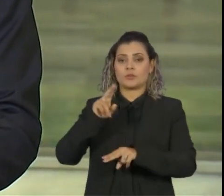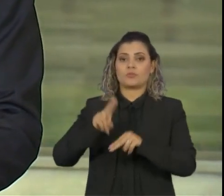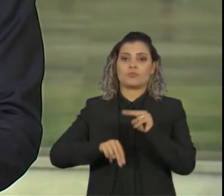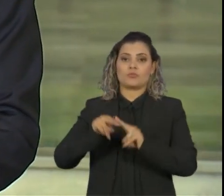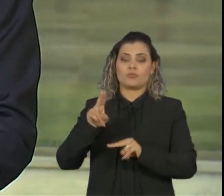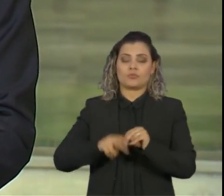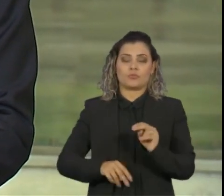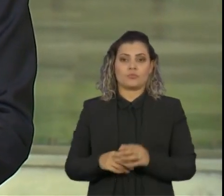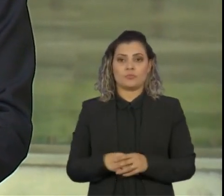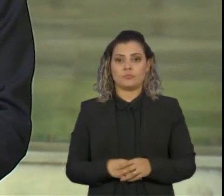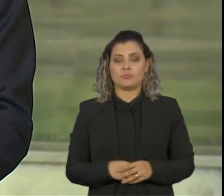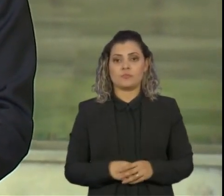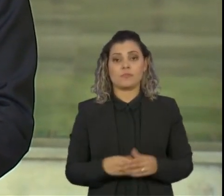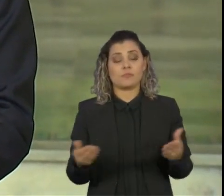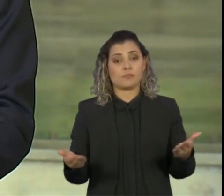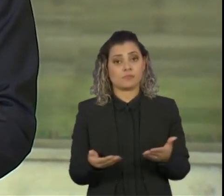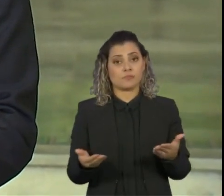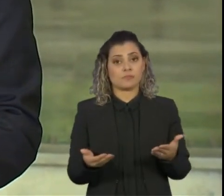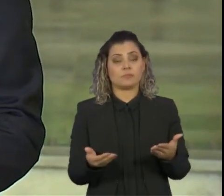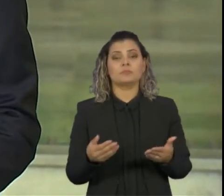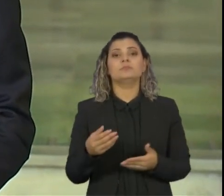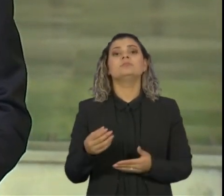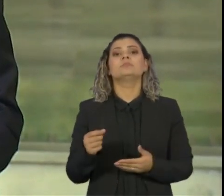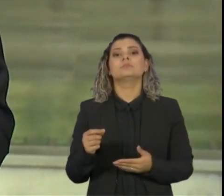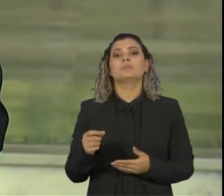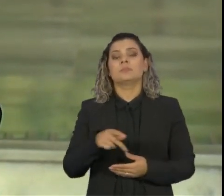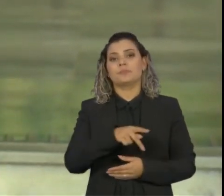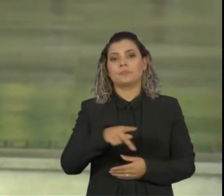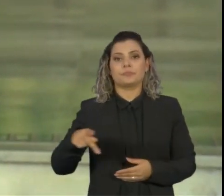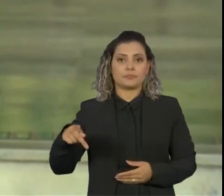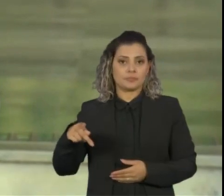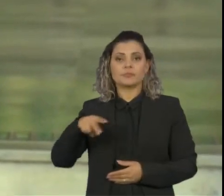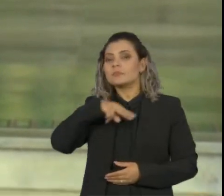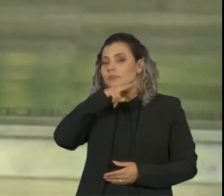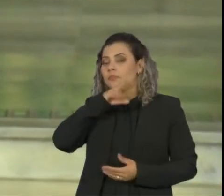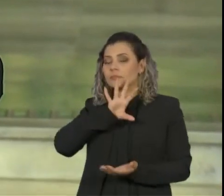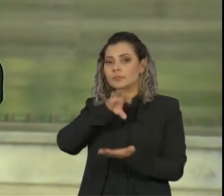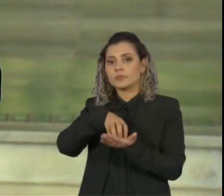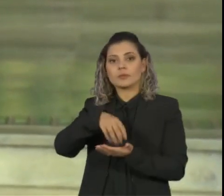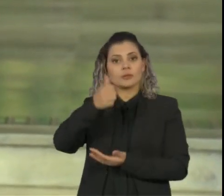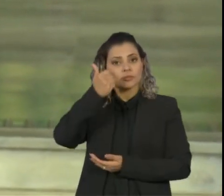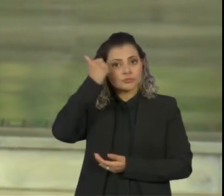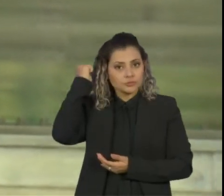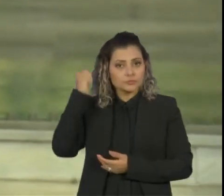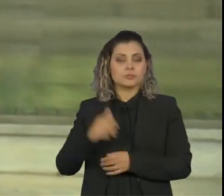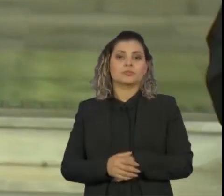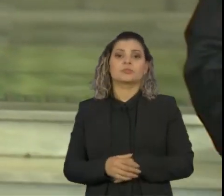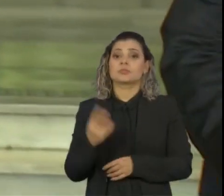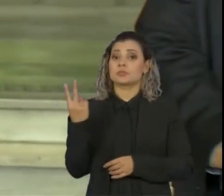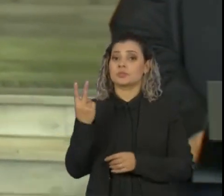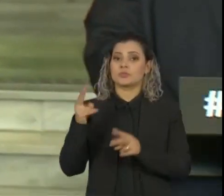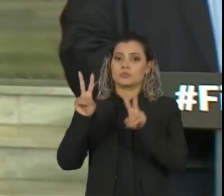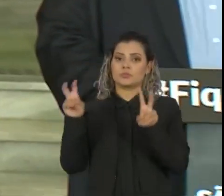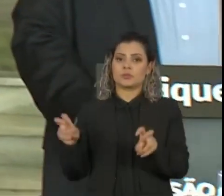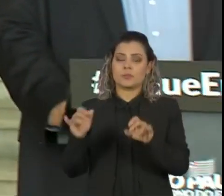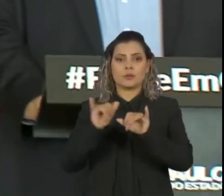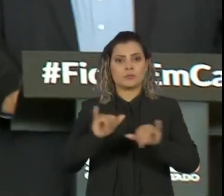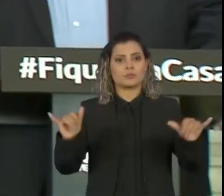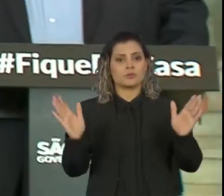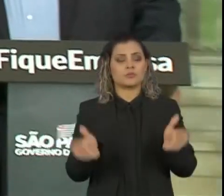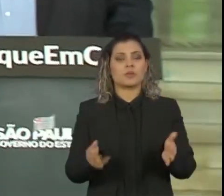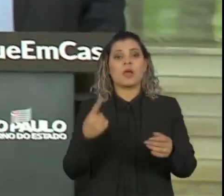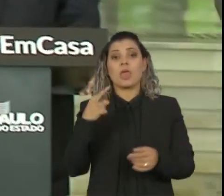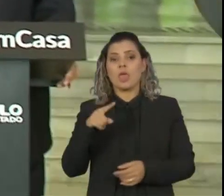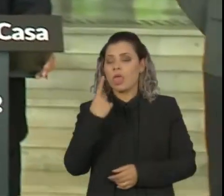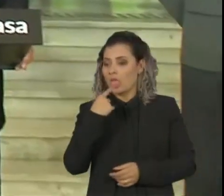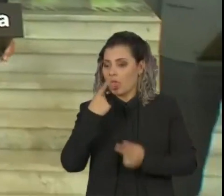junho. Vamos agora ao Dimas Covas, presidente do Instituto Butantan. O segundo tema que eu havia anunciado é da